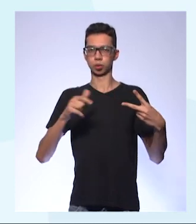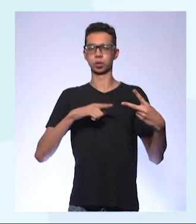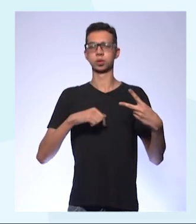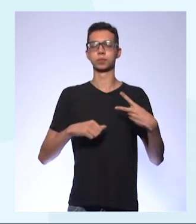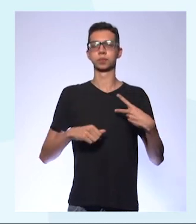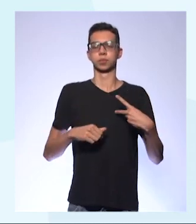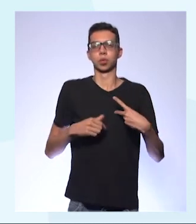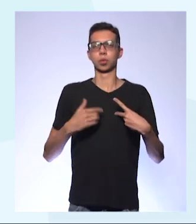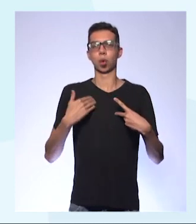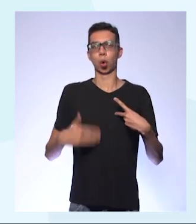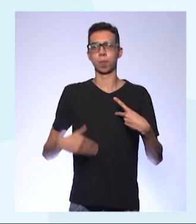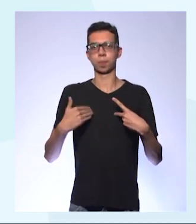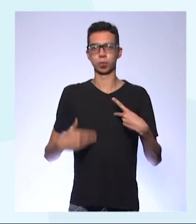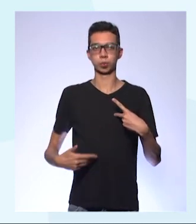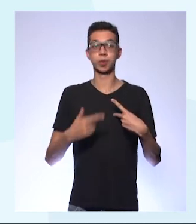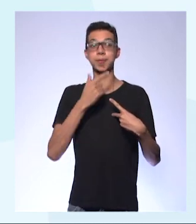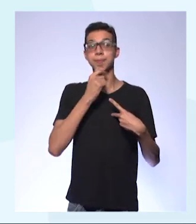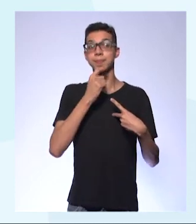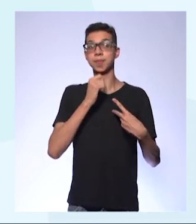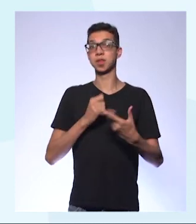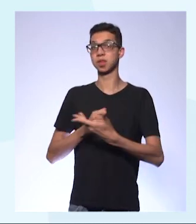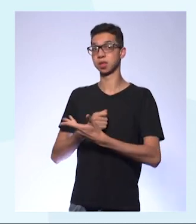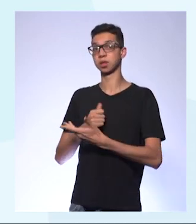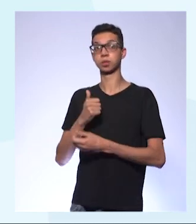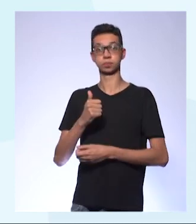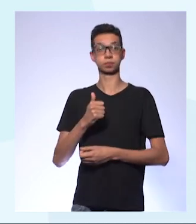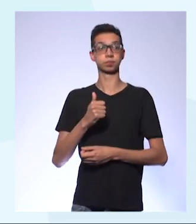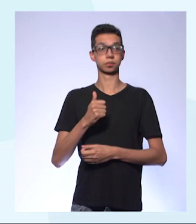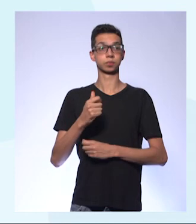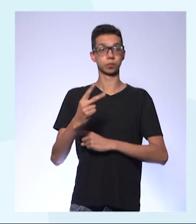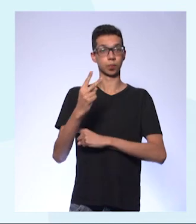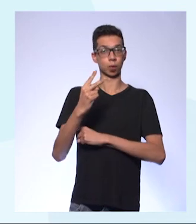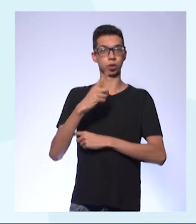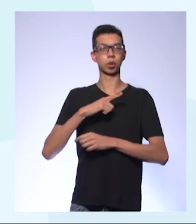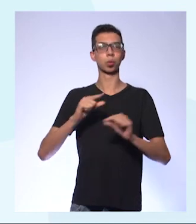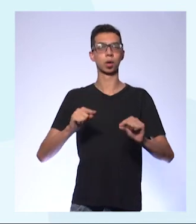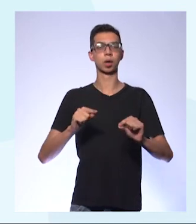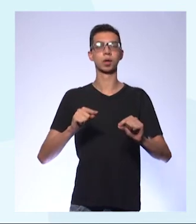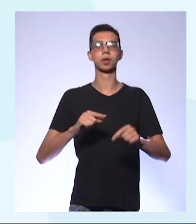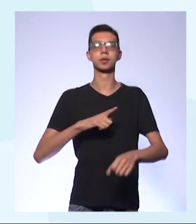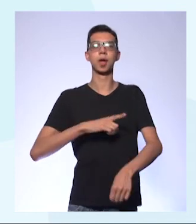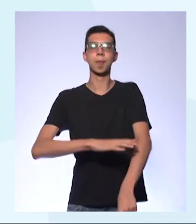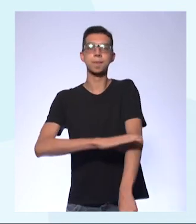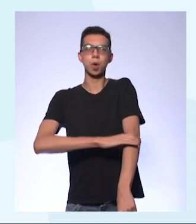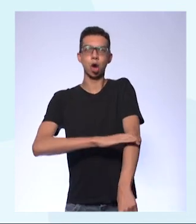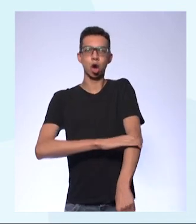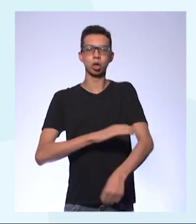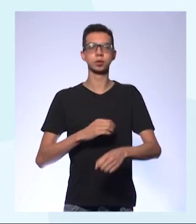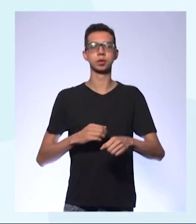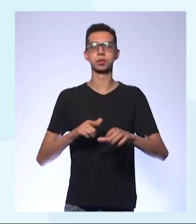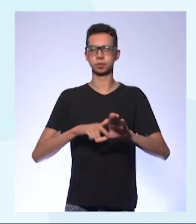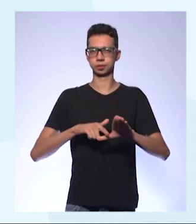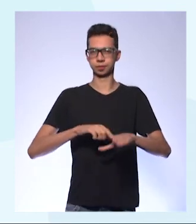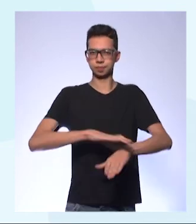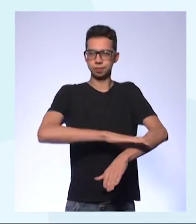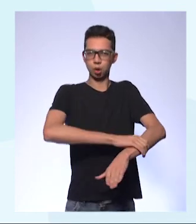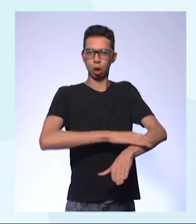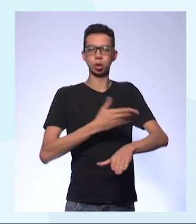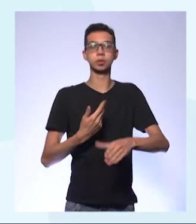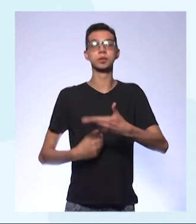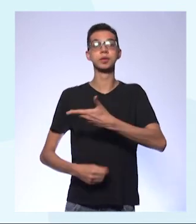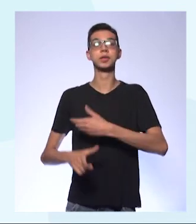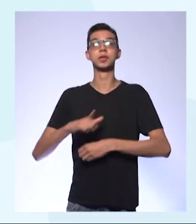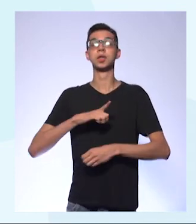pessoa. Esse menininho aí, ele tá bem isolado, né? Ele tá de botinha, tá de luva, então ele não serve como